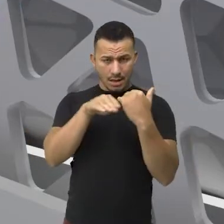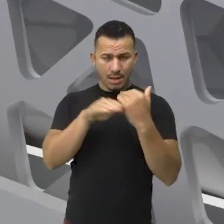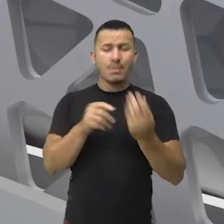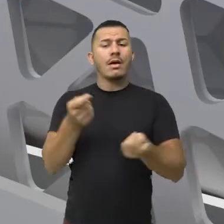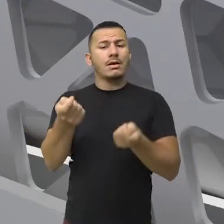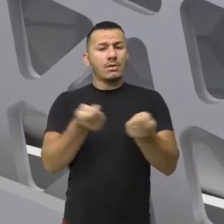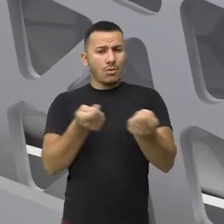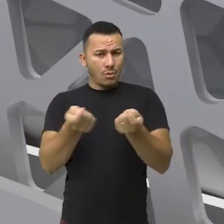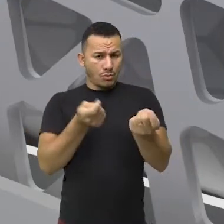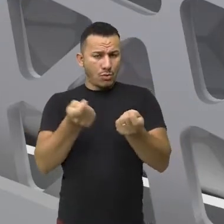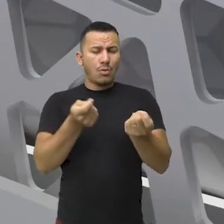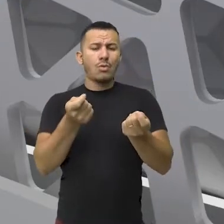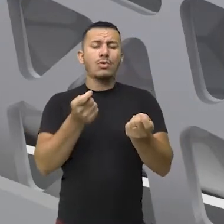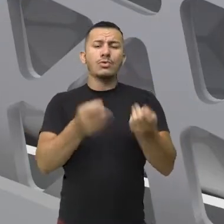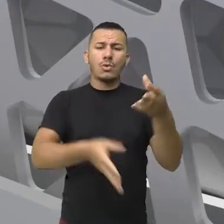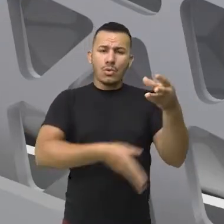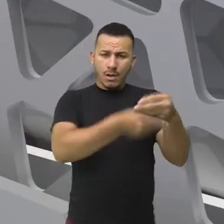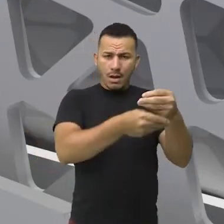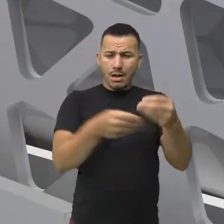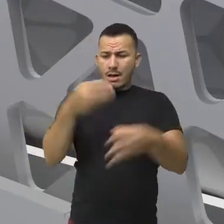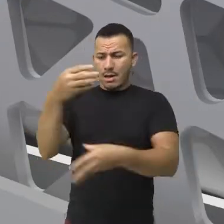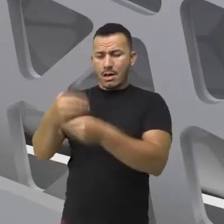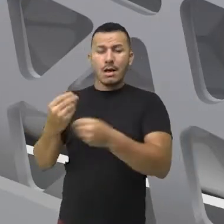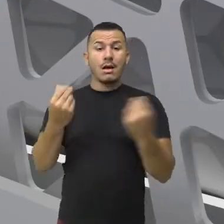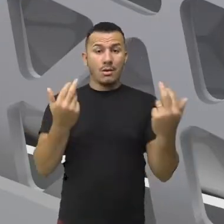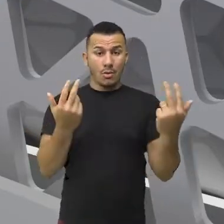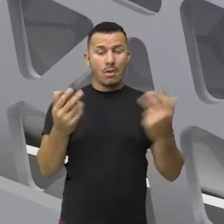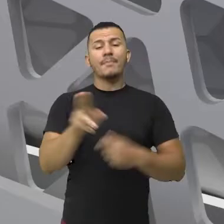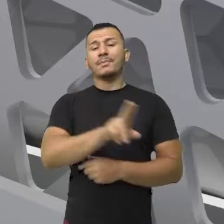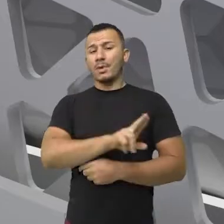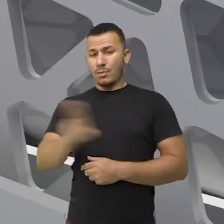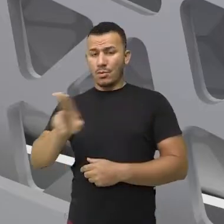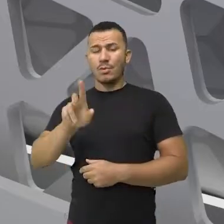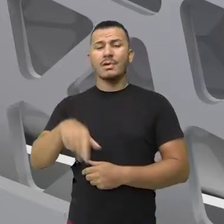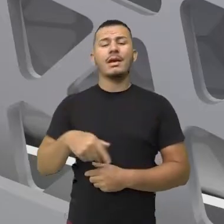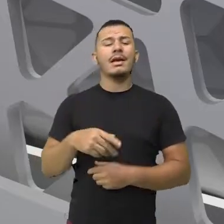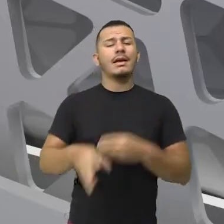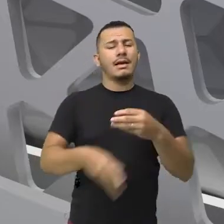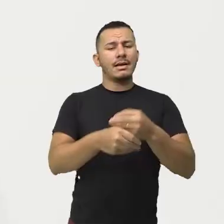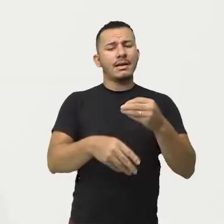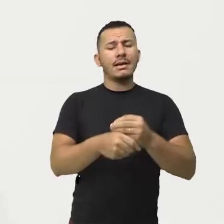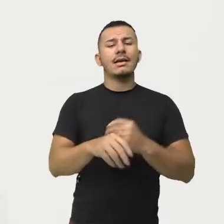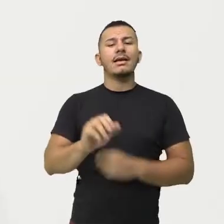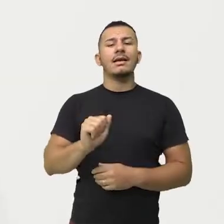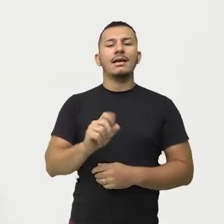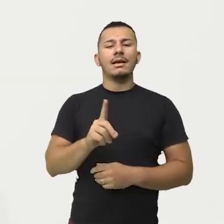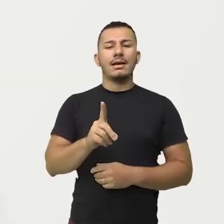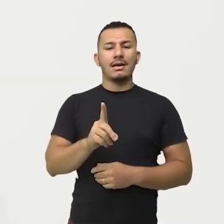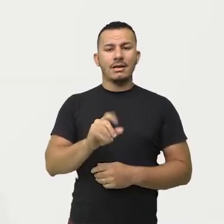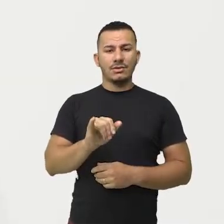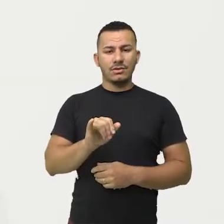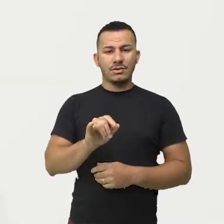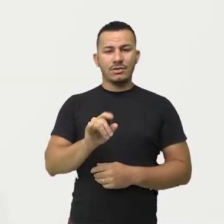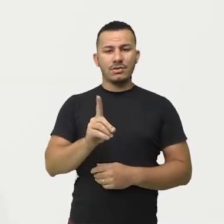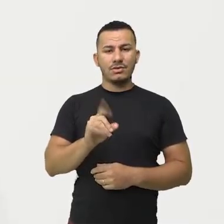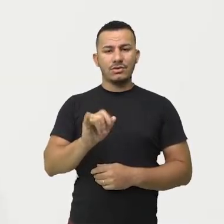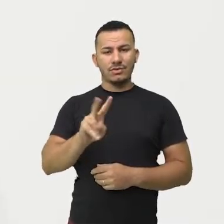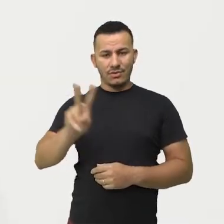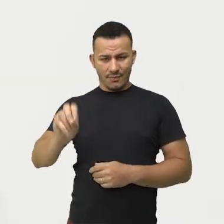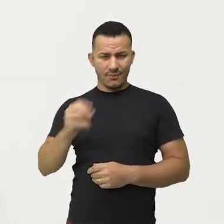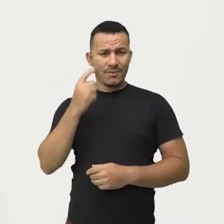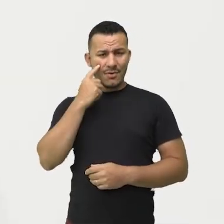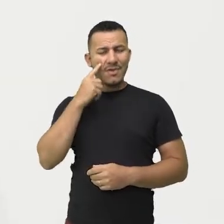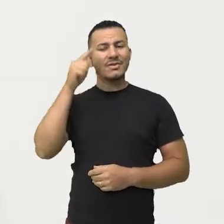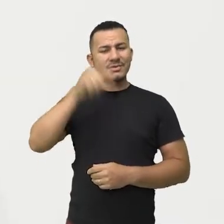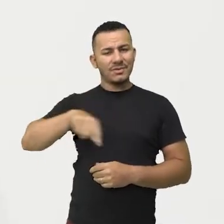de adicionar o mesmo valor em ambos os membros, ele é chamado de princípio aditivo. Vejamos mais sobre o princípio aditivo. Vem comigo,